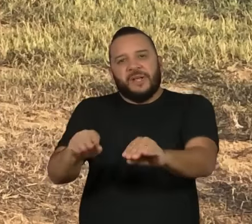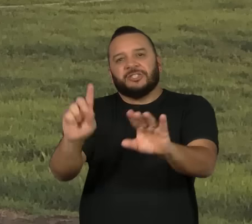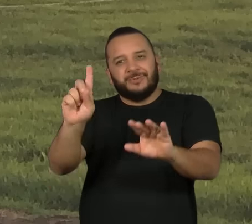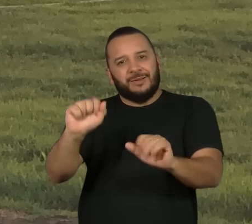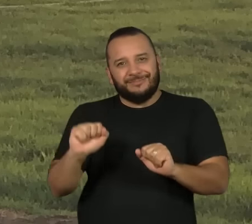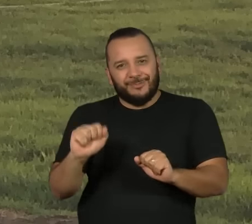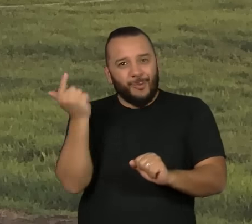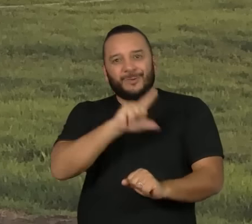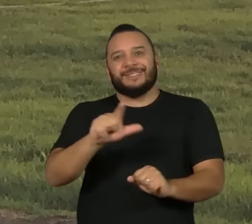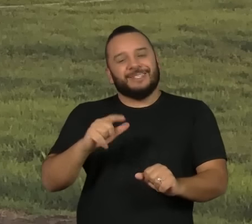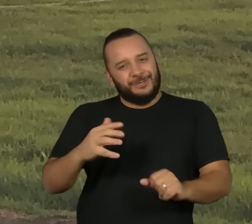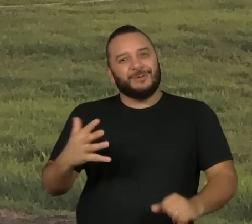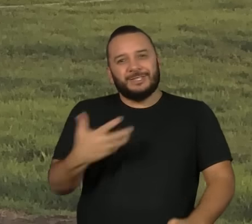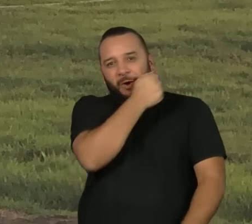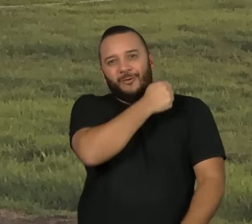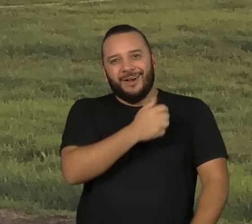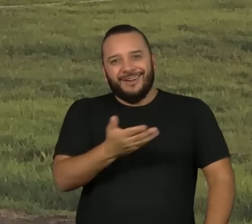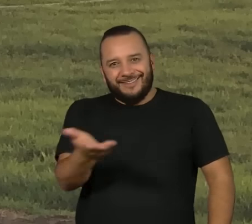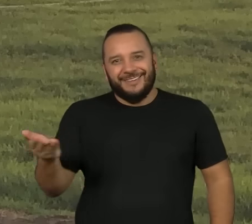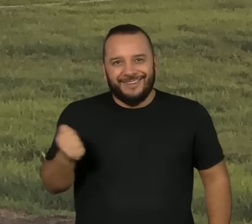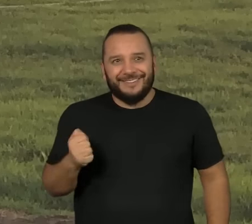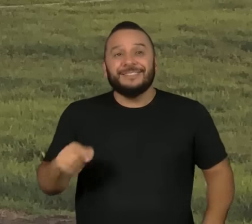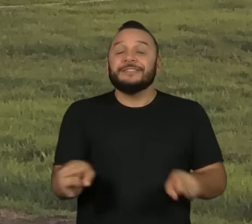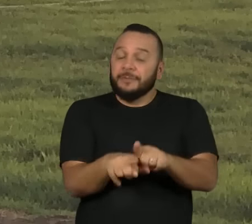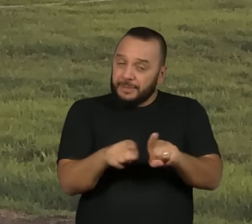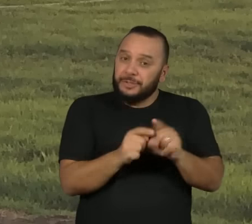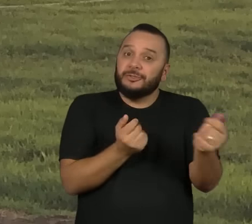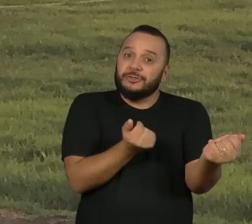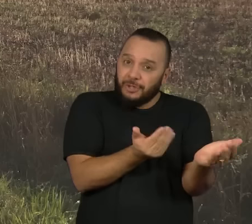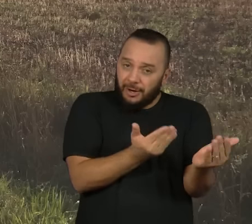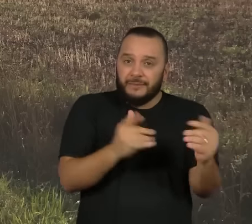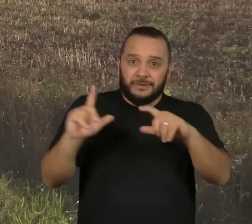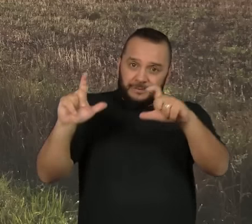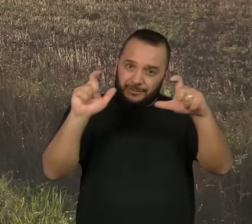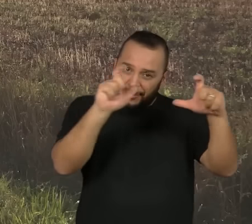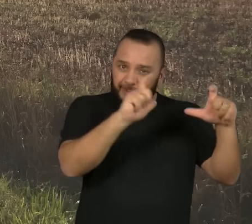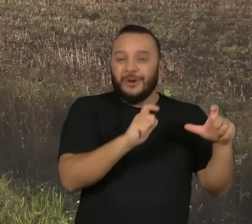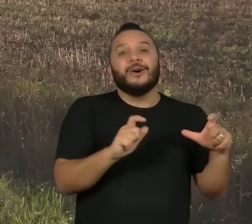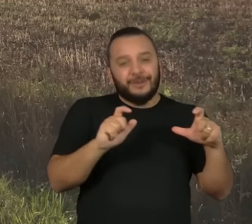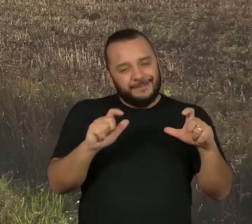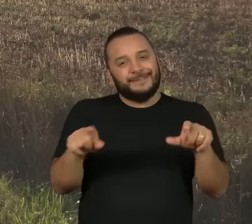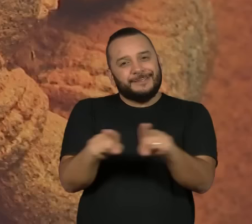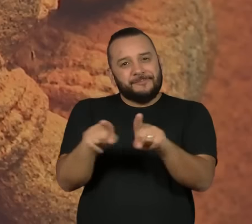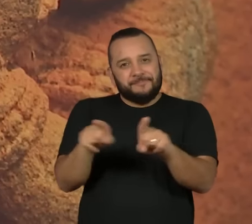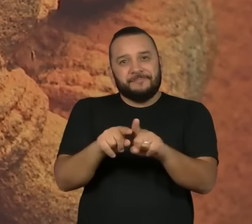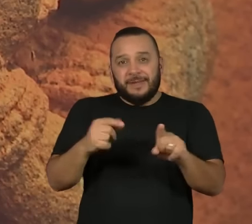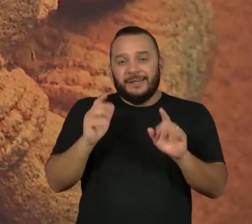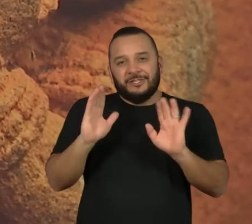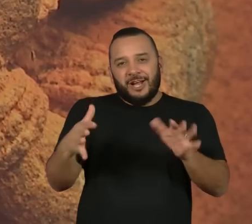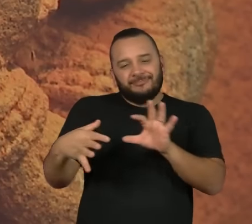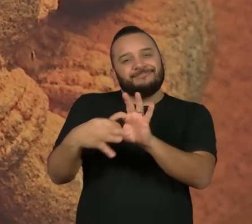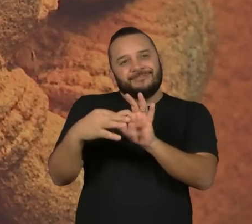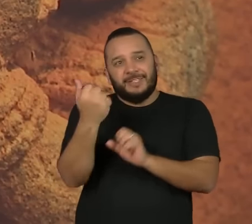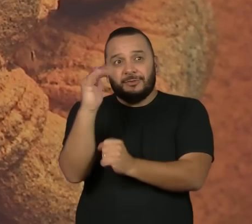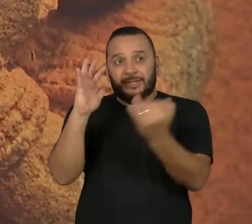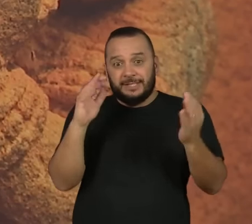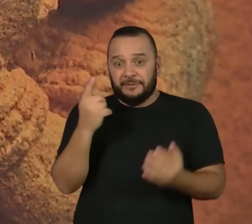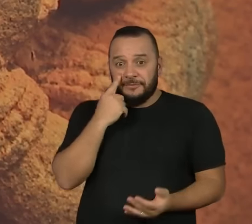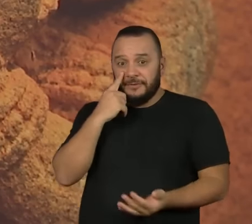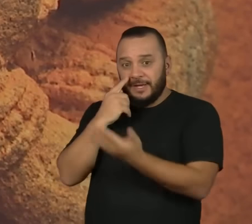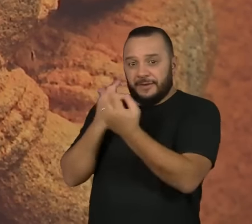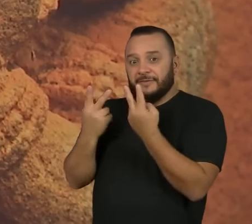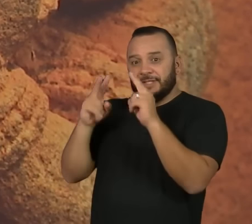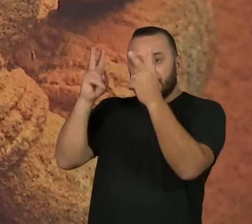Jovens fotógrafos são estimulados a se envolver com a natureza por meio da fotografia. O vencedor dessa